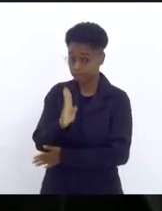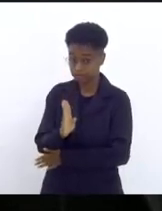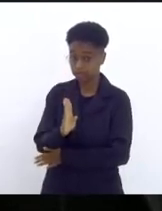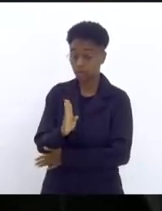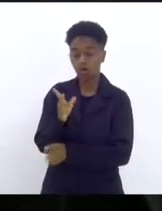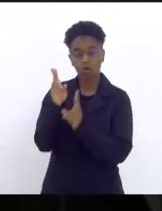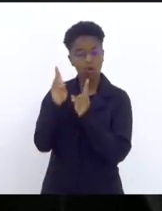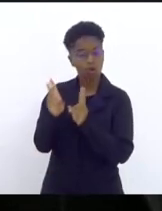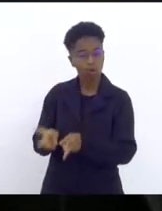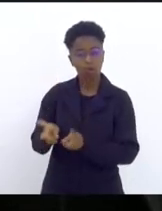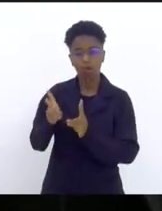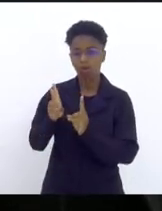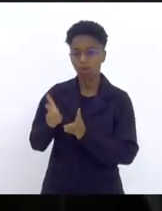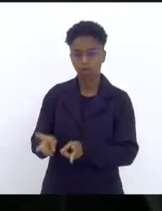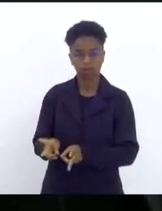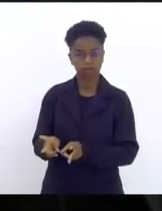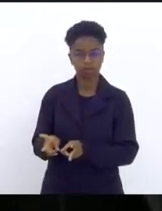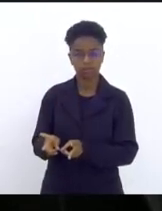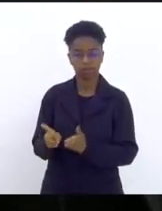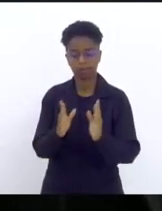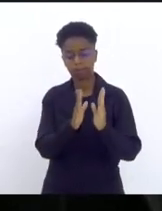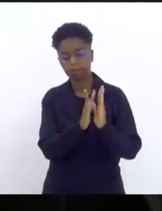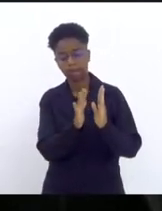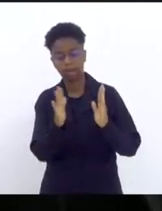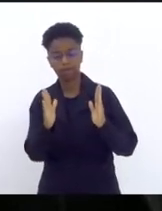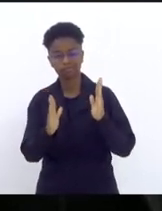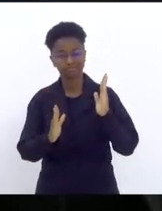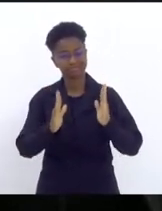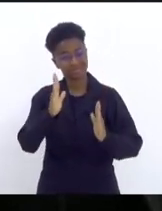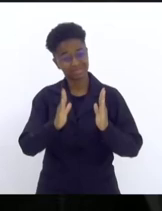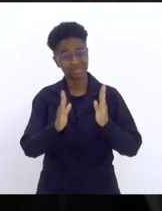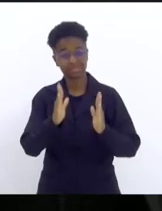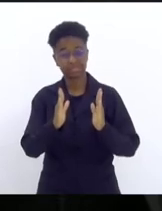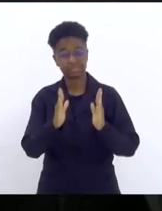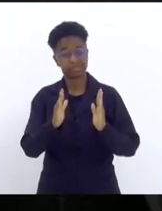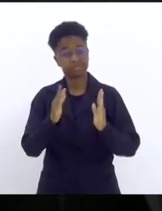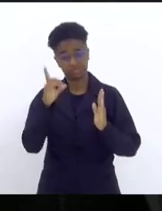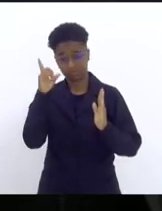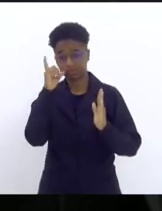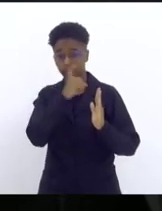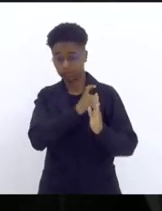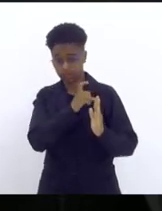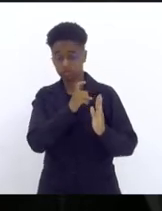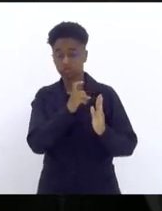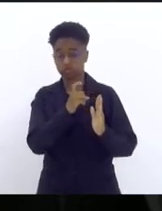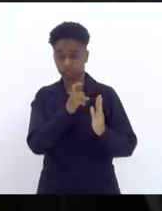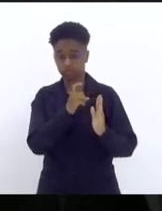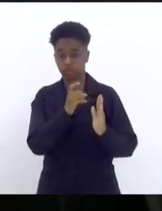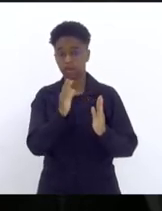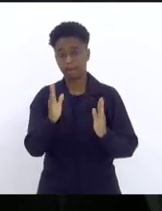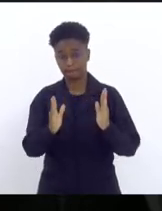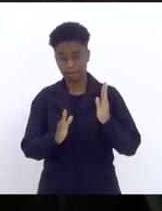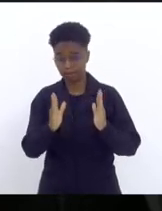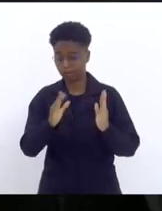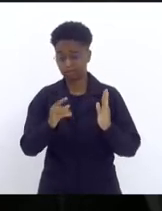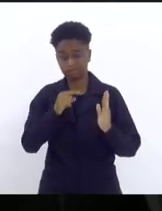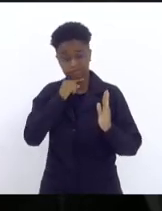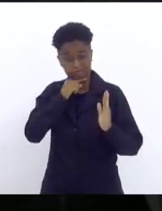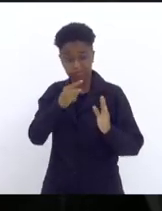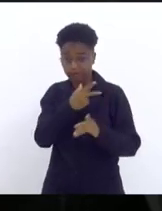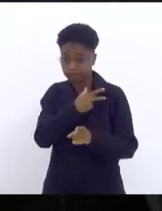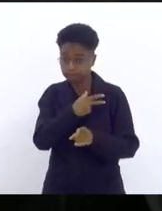Continuará nessa fase tão lodosa tão difícil de vencer